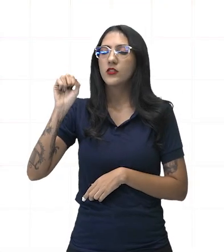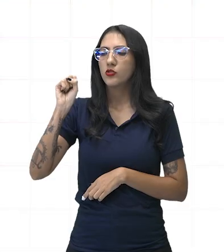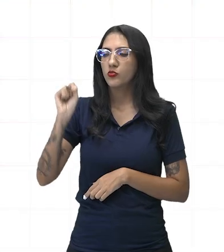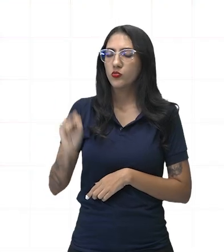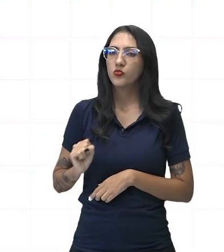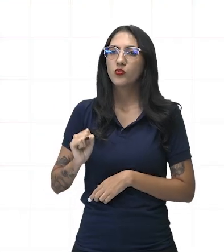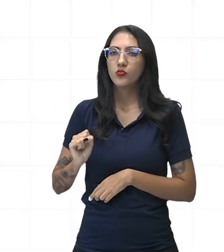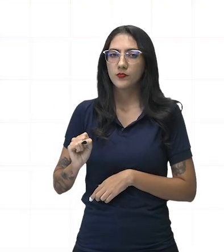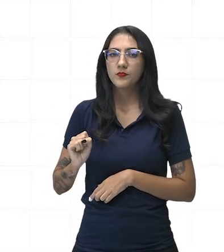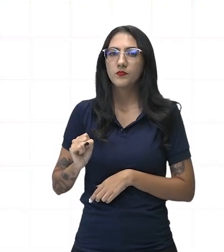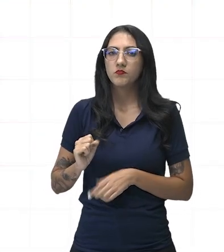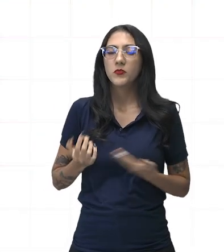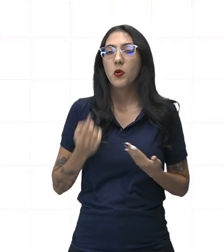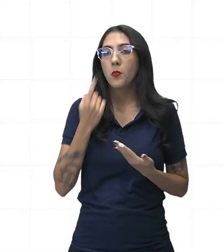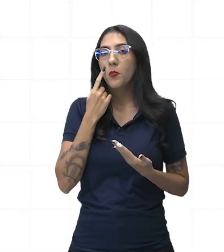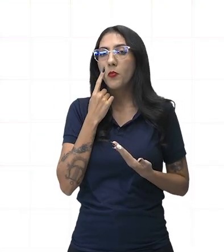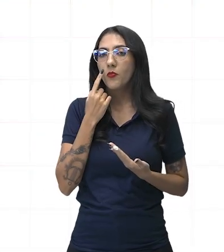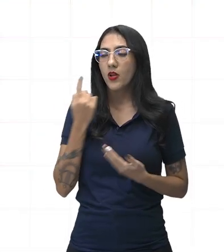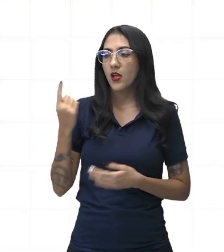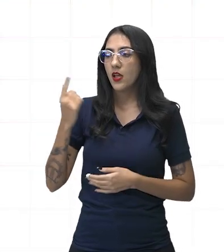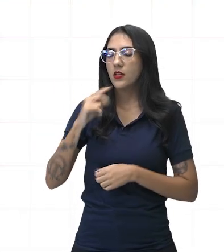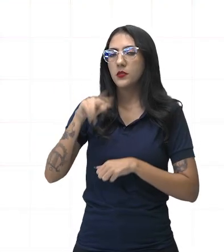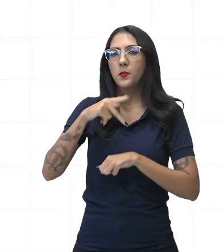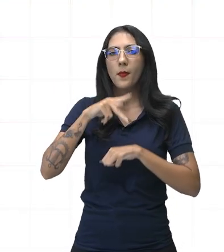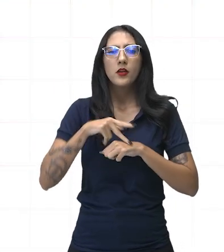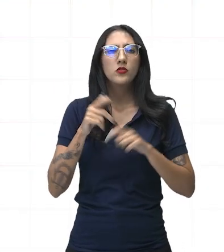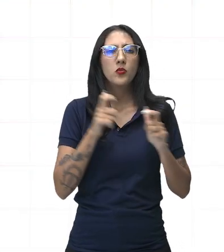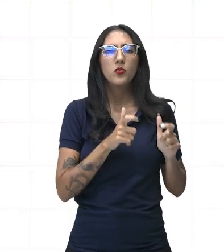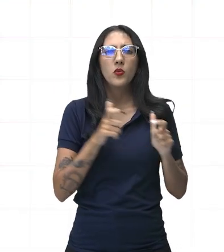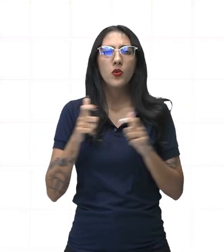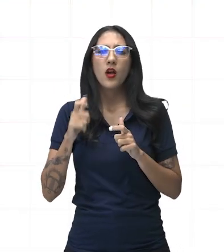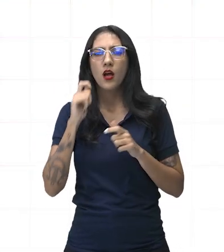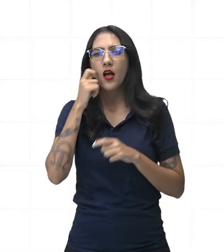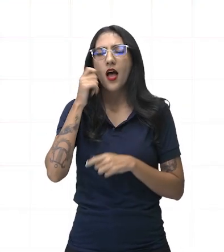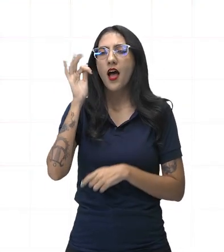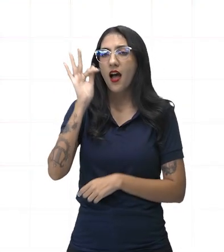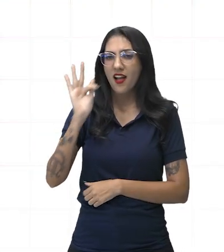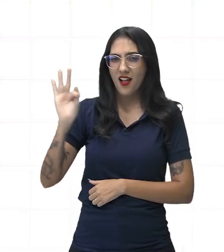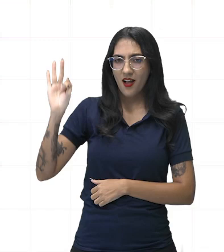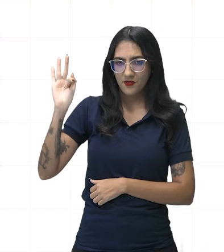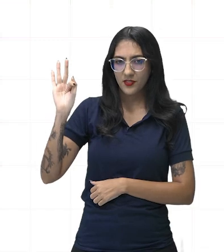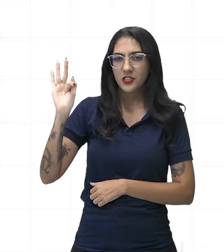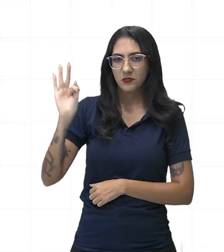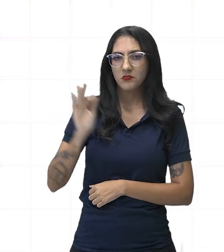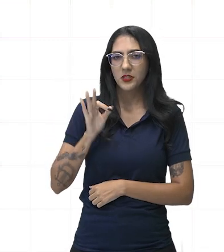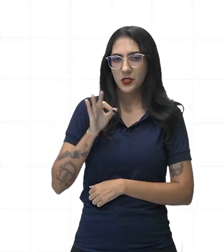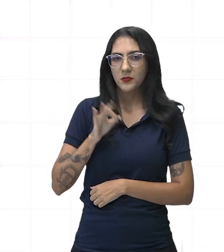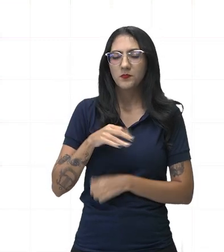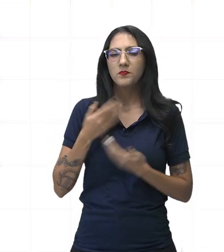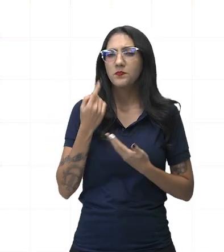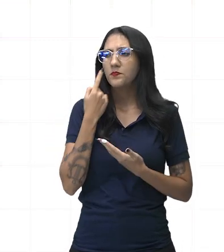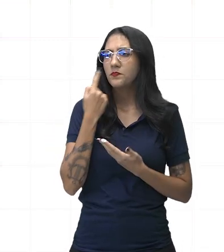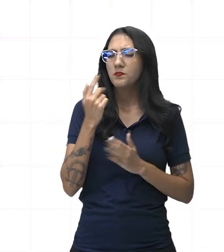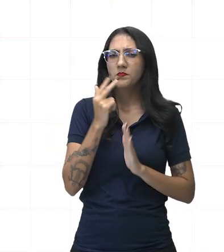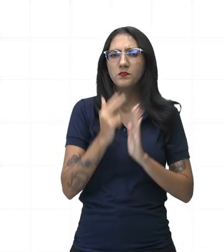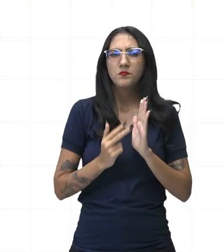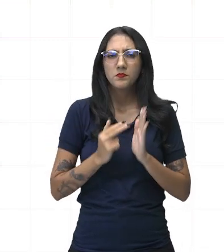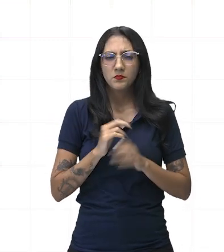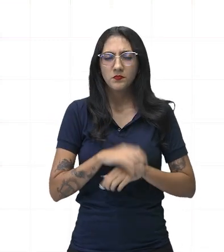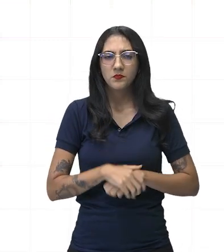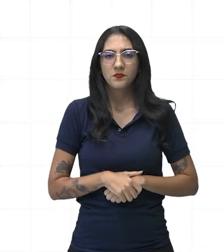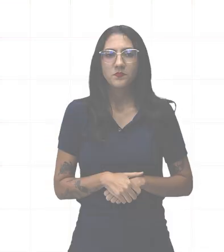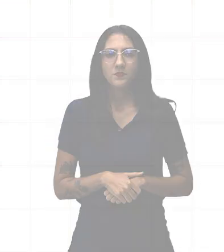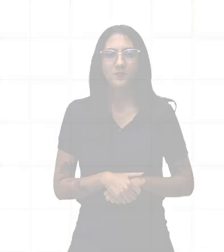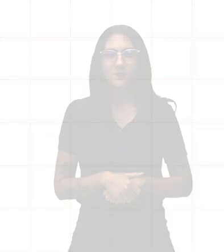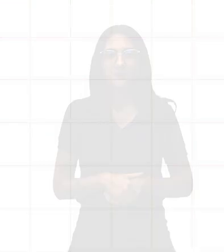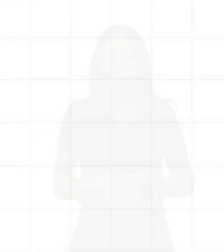Sul é um país que está localizado no continente africano. Nesse período, né, o Reino Unido ele